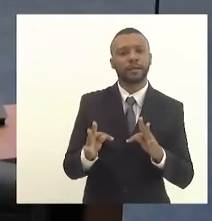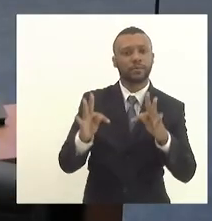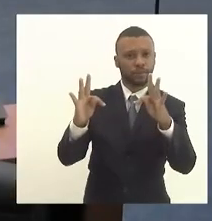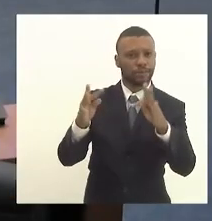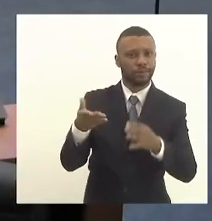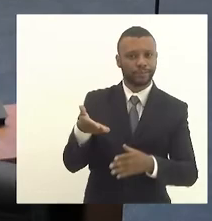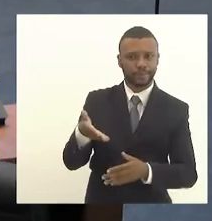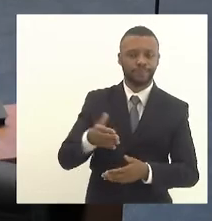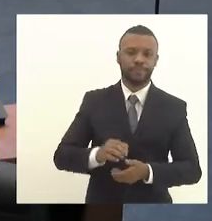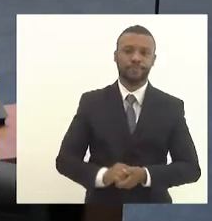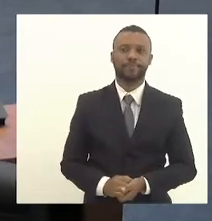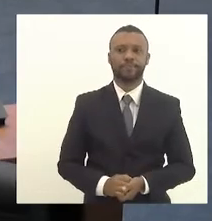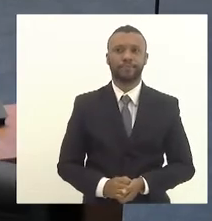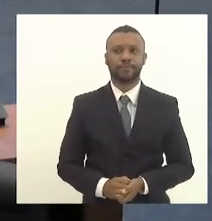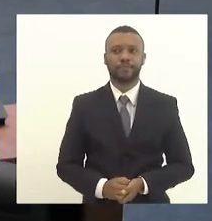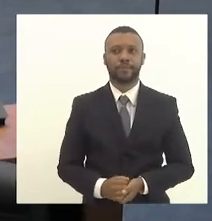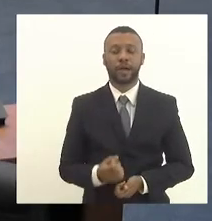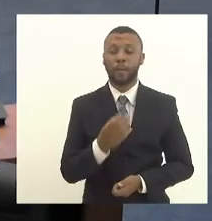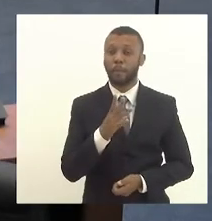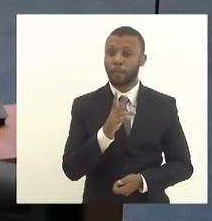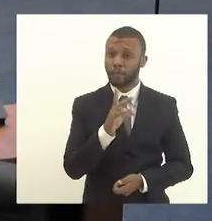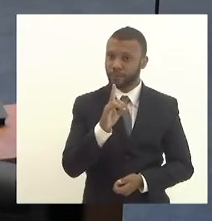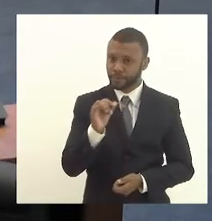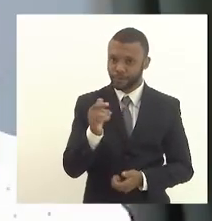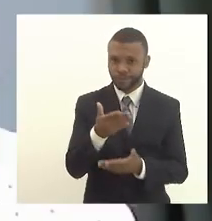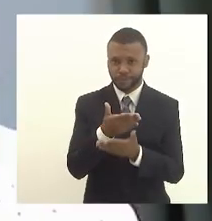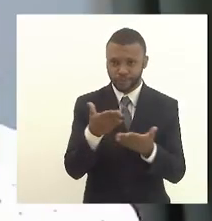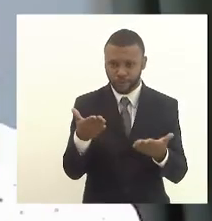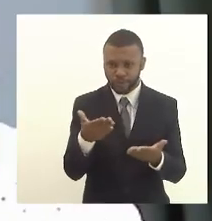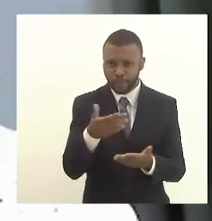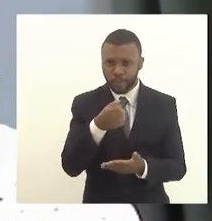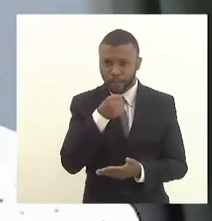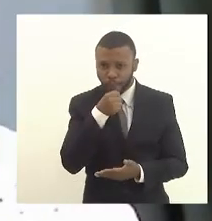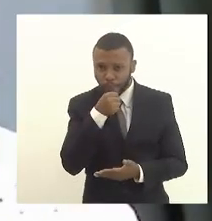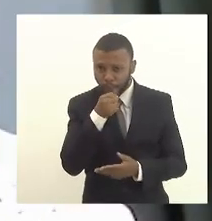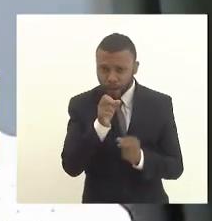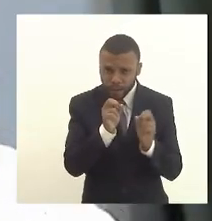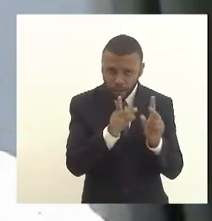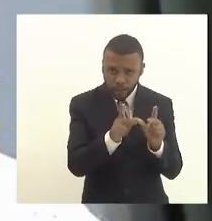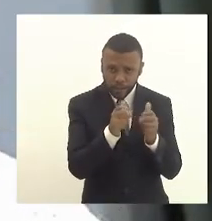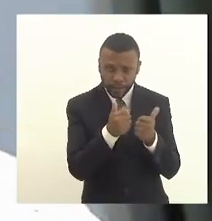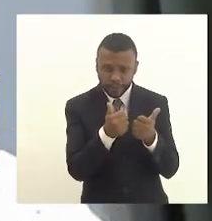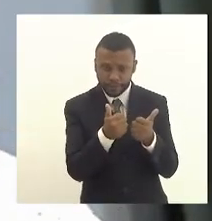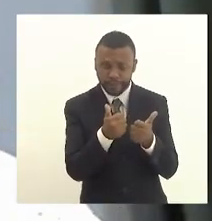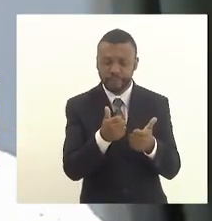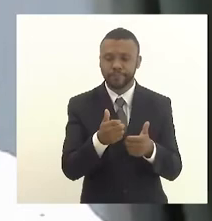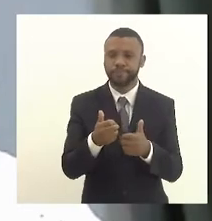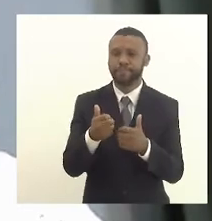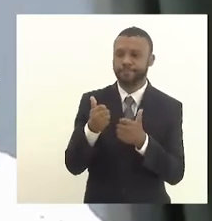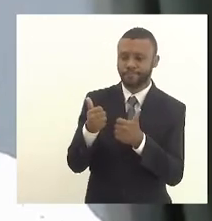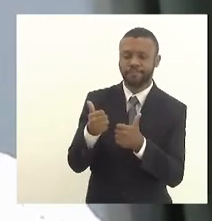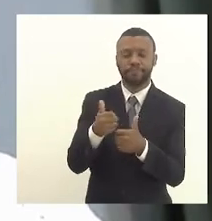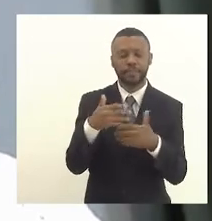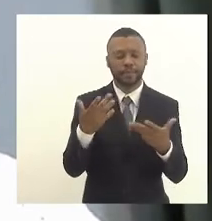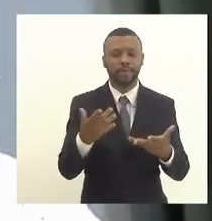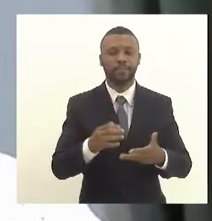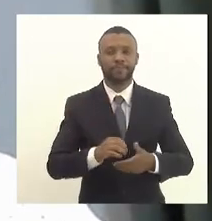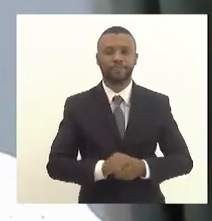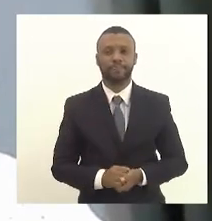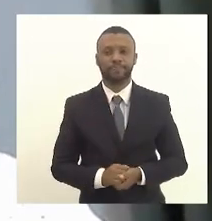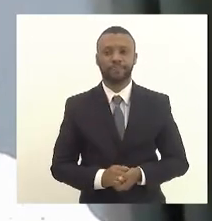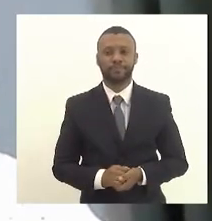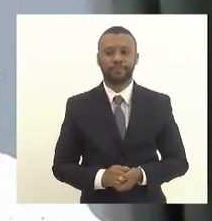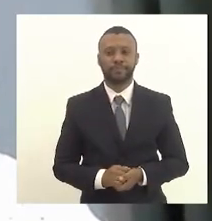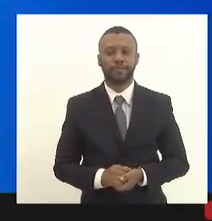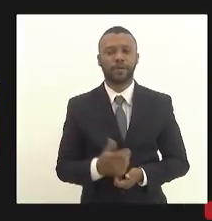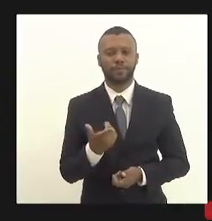Olá, bom dia a todos. Só checando o áudio, está ok? Ok, Vitor. Ah, perfeito. Eu vou projetar aqui a